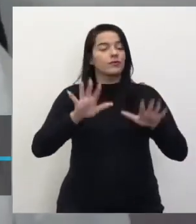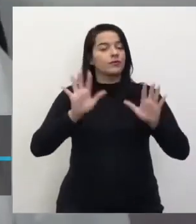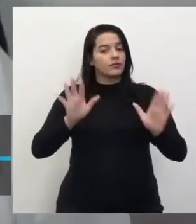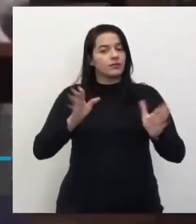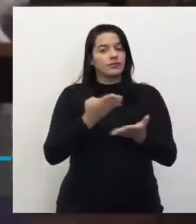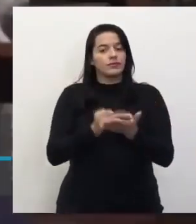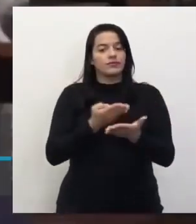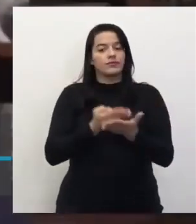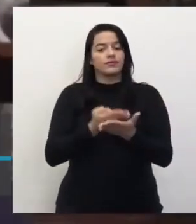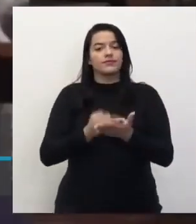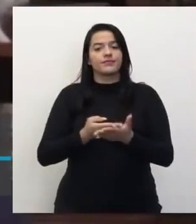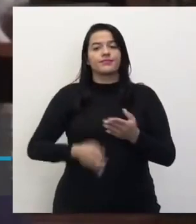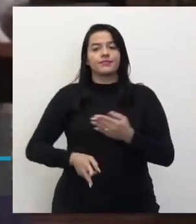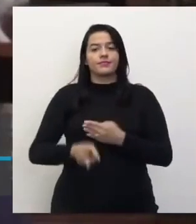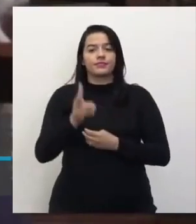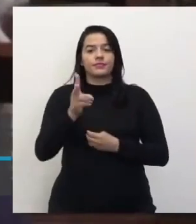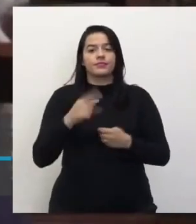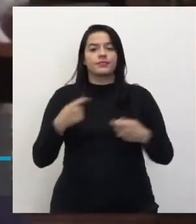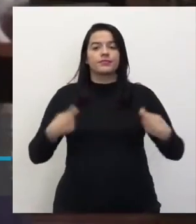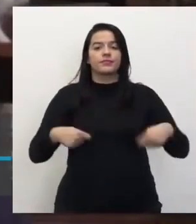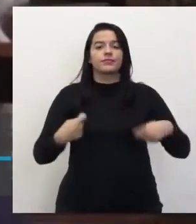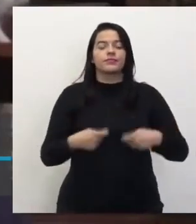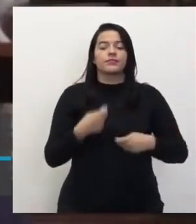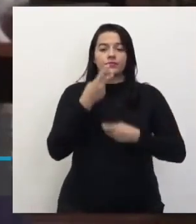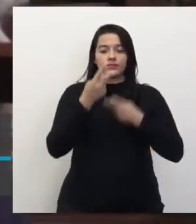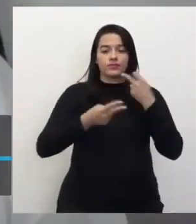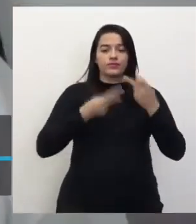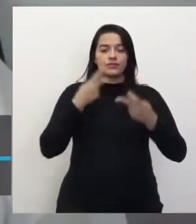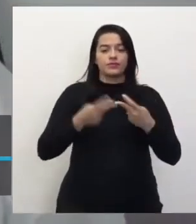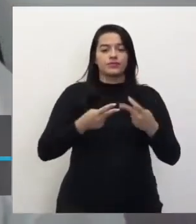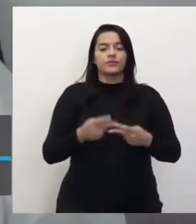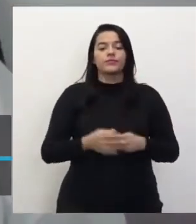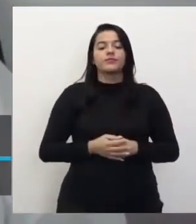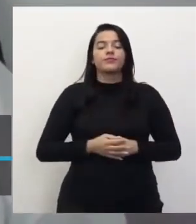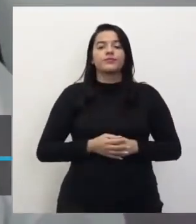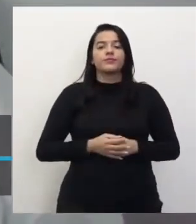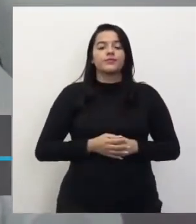Eu tenho que falar, então, eu tenho que falar, senão a aula não segue. Gente, ó,